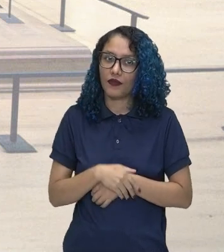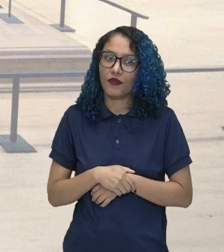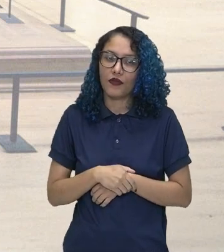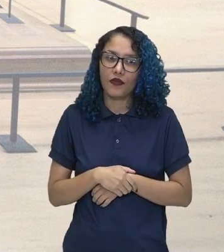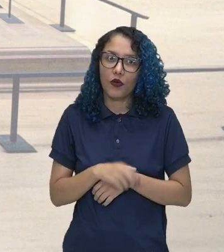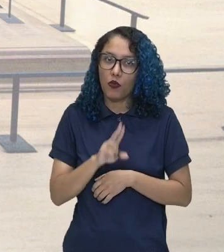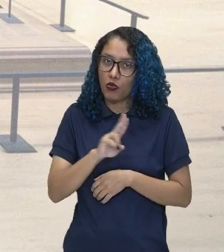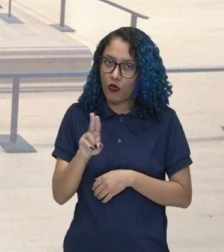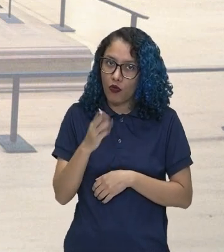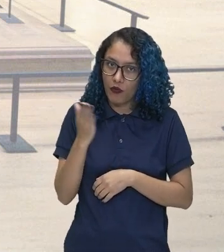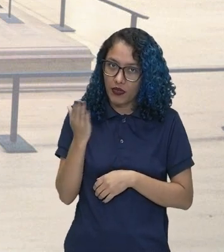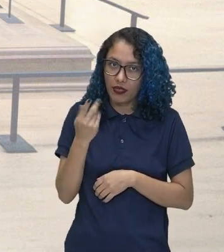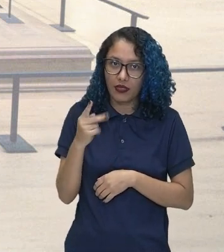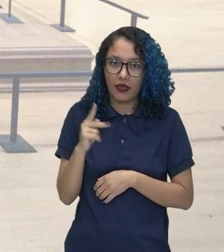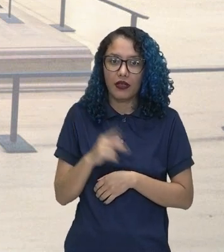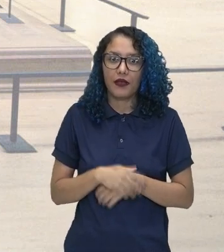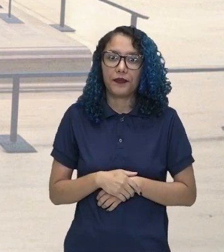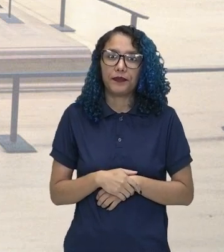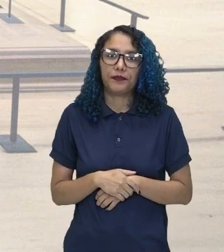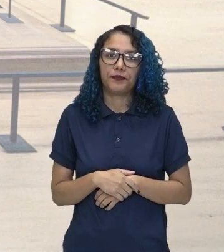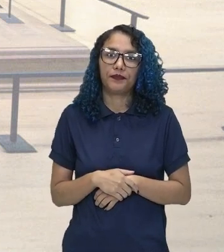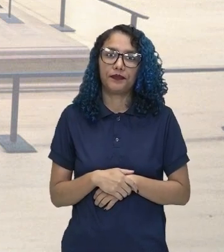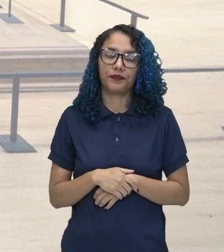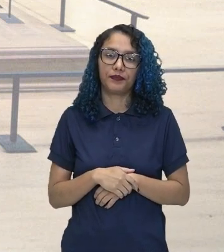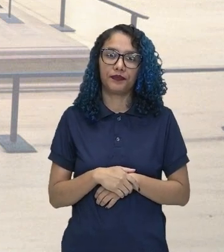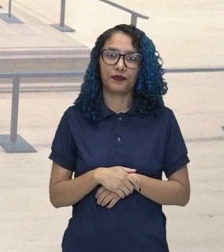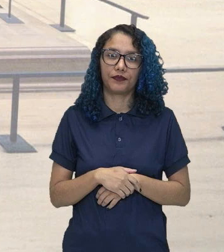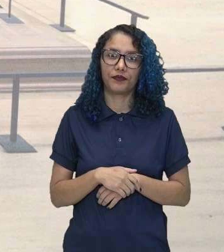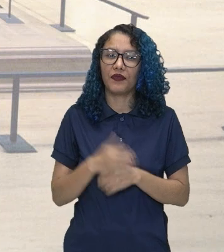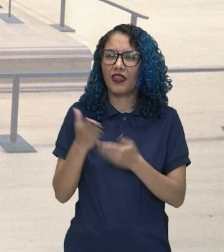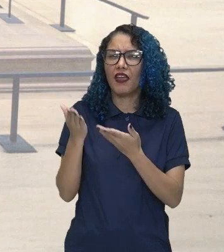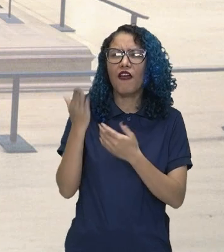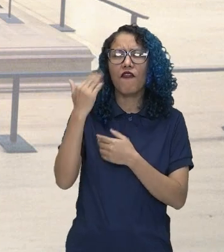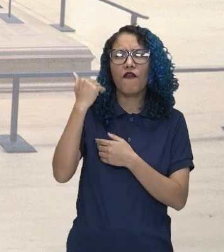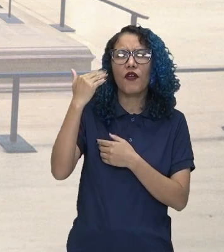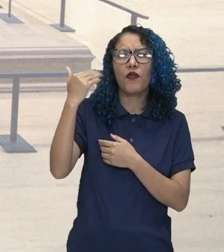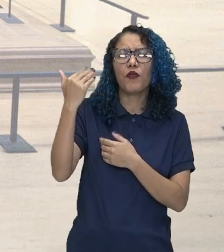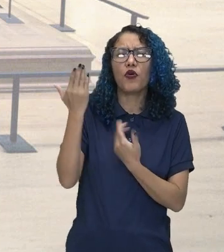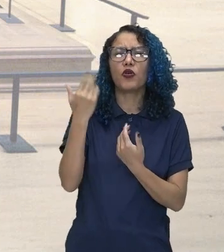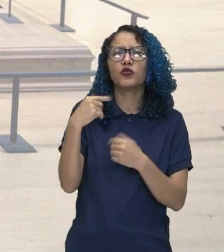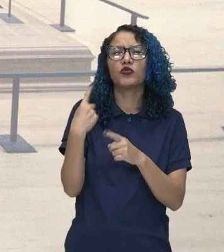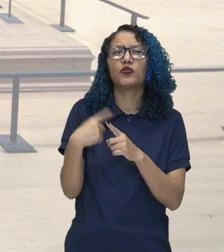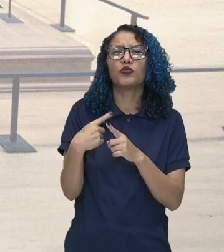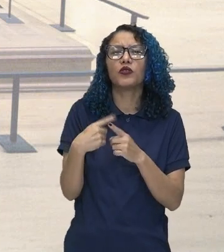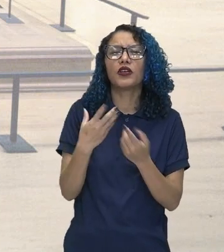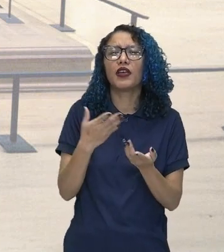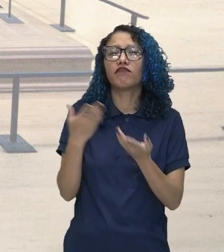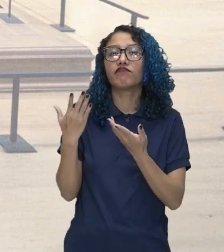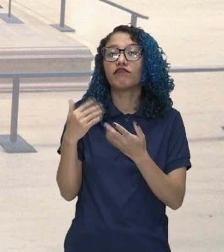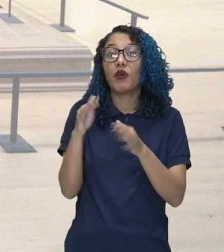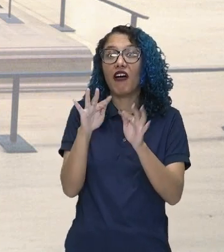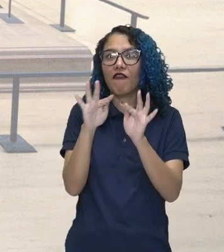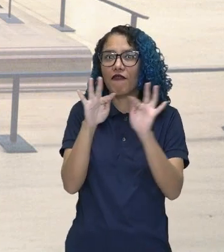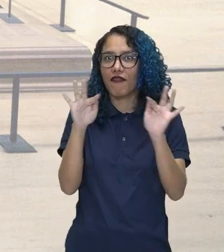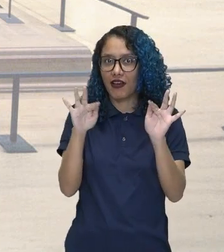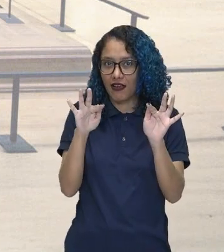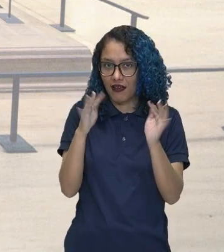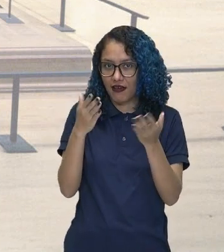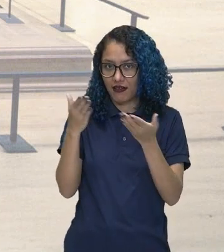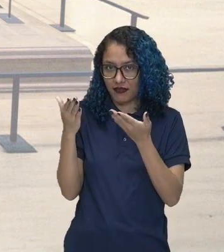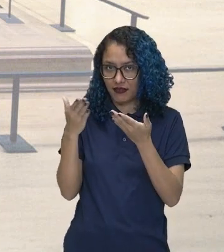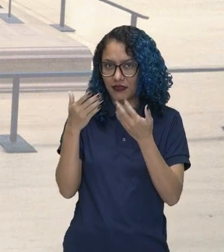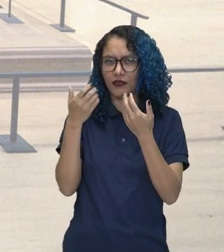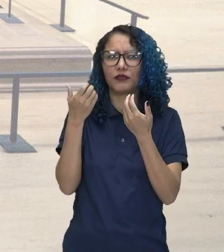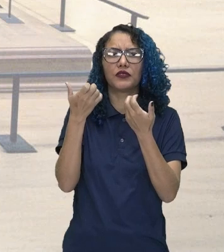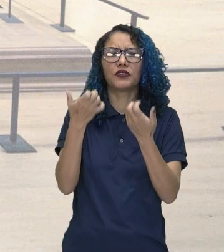ele é conhecido, né, por essa famosa frase, onde ele diz que na